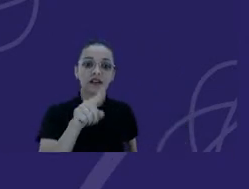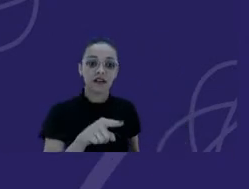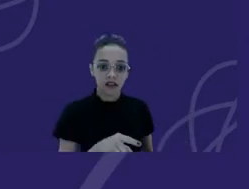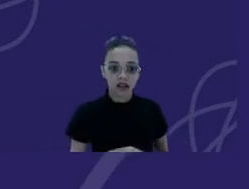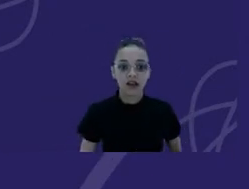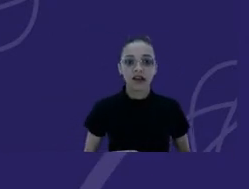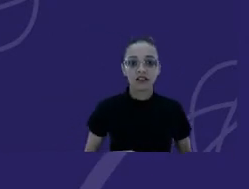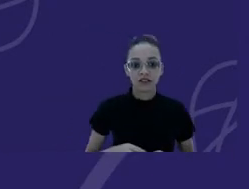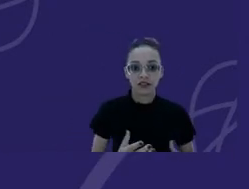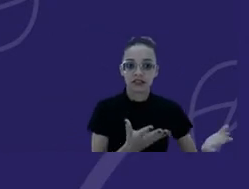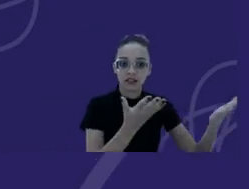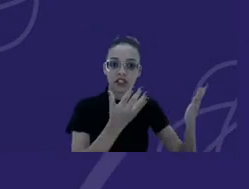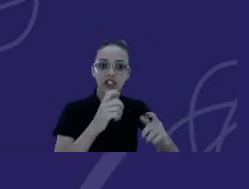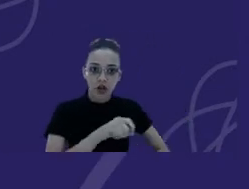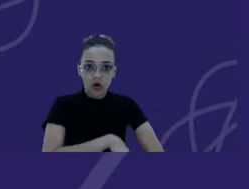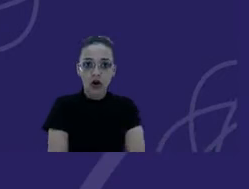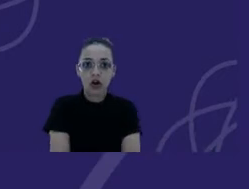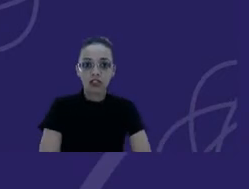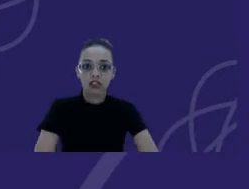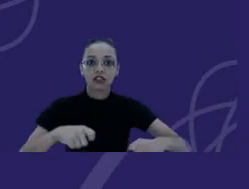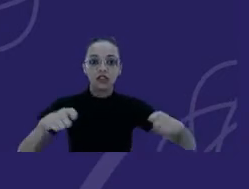Xangô.